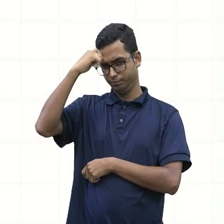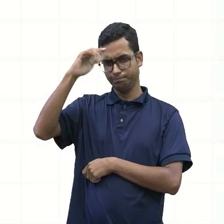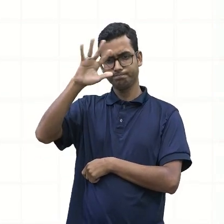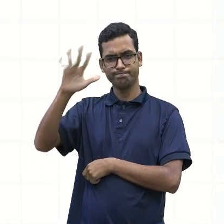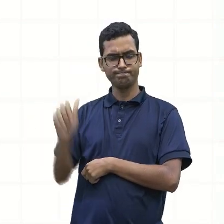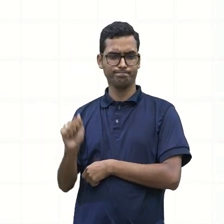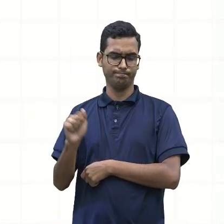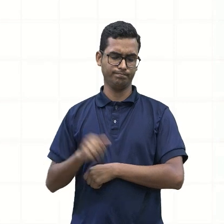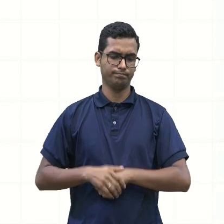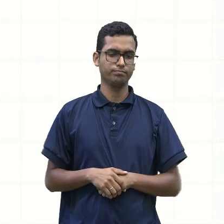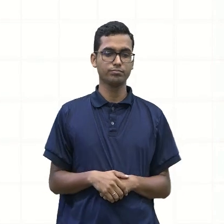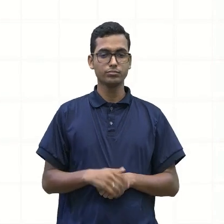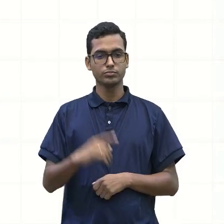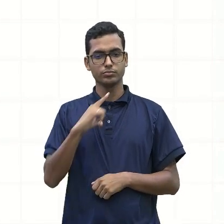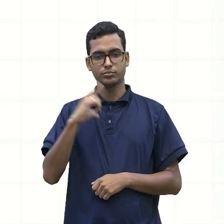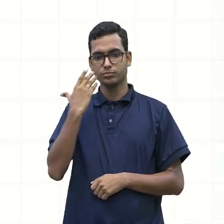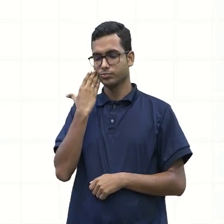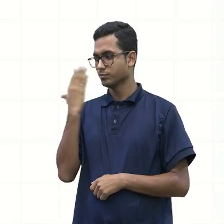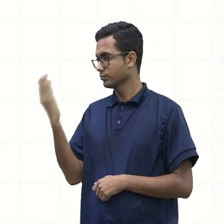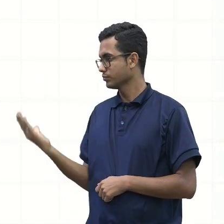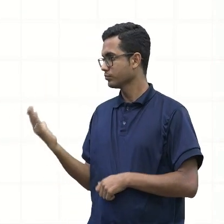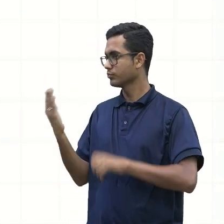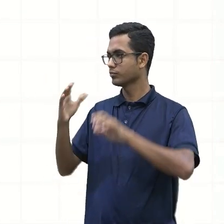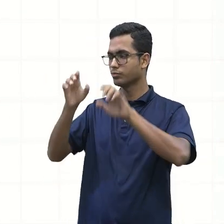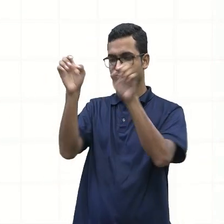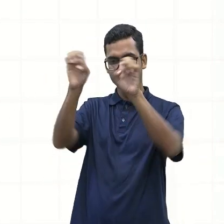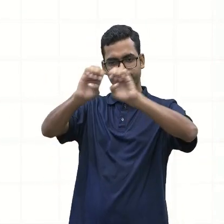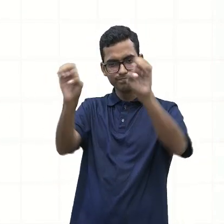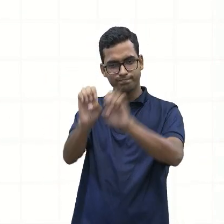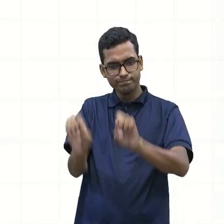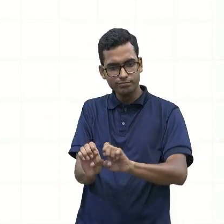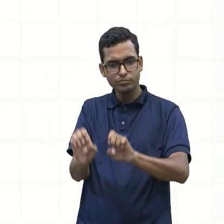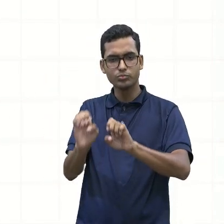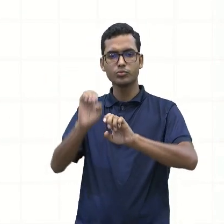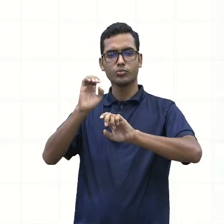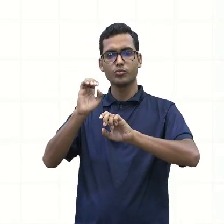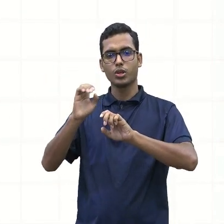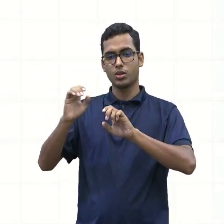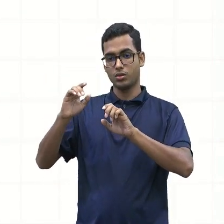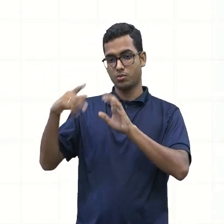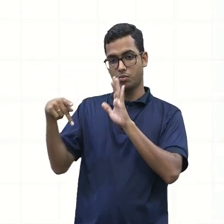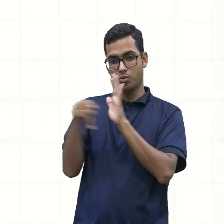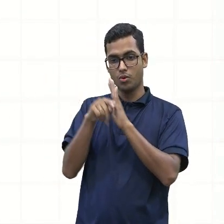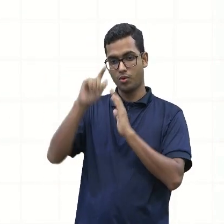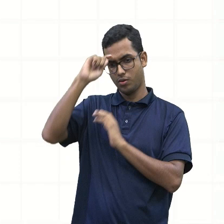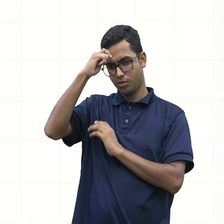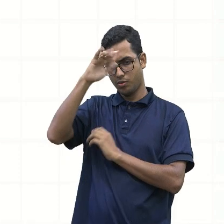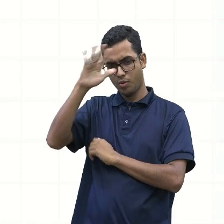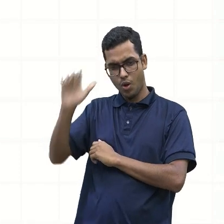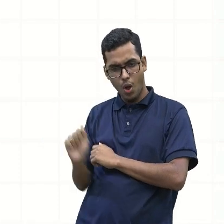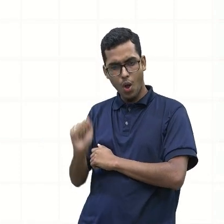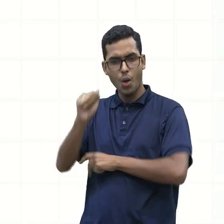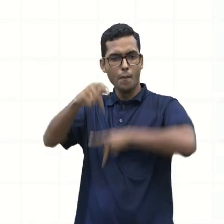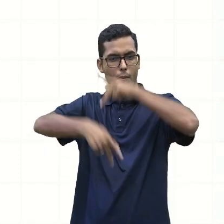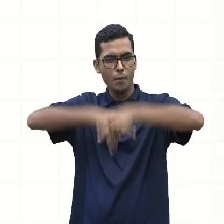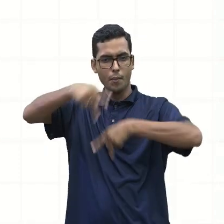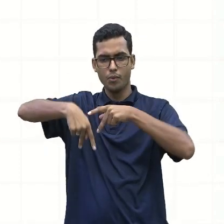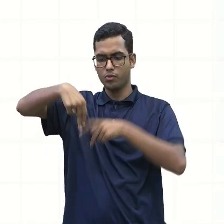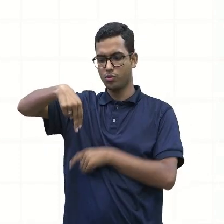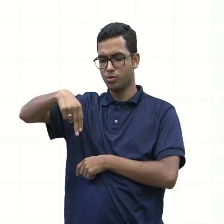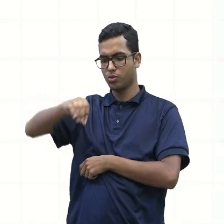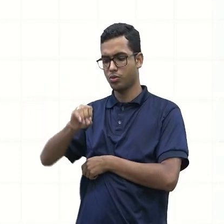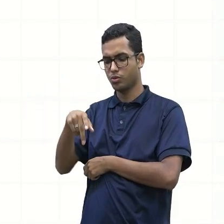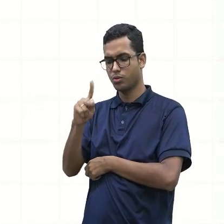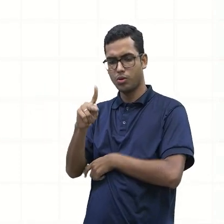nós temos uma escultura africana do povo Nok. A matéria-prima dessa escultura era a